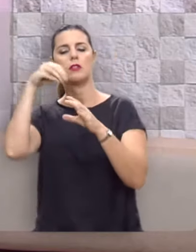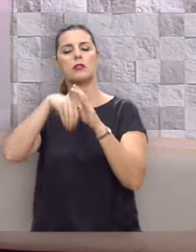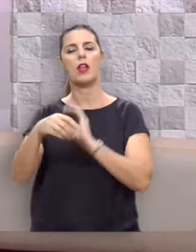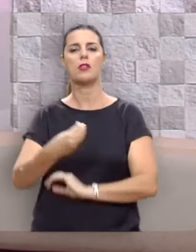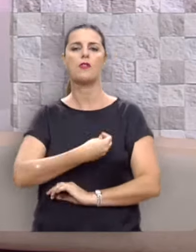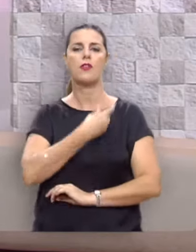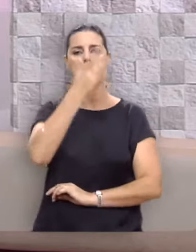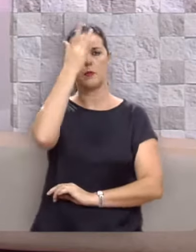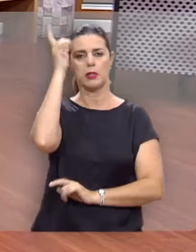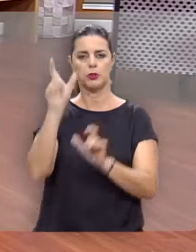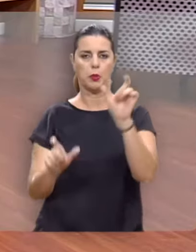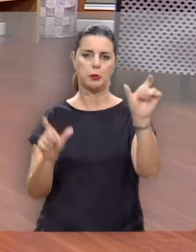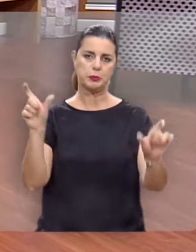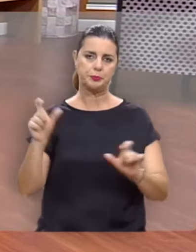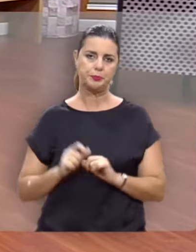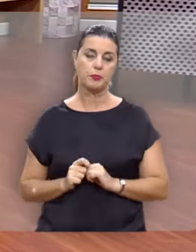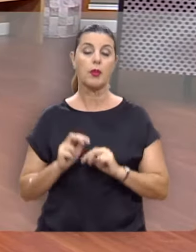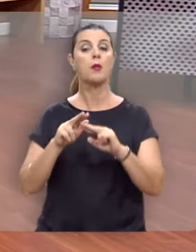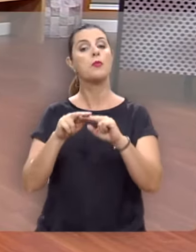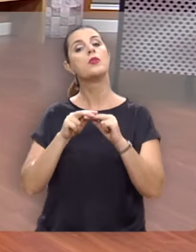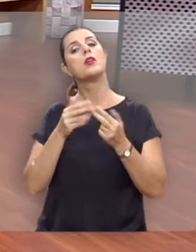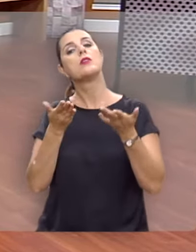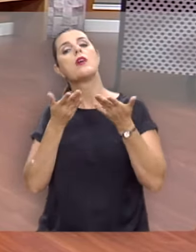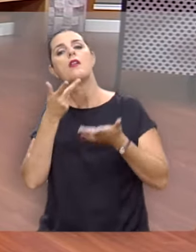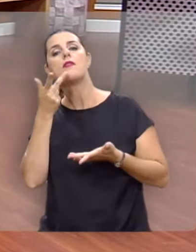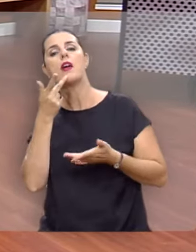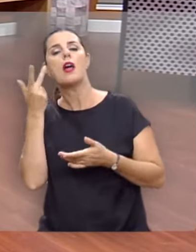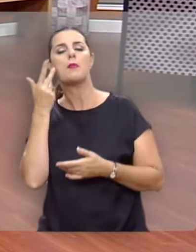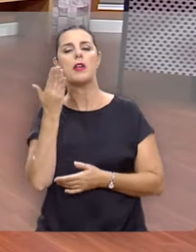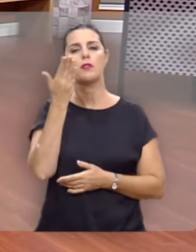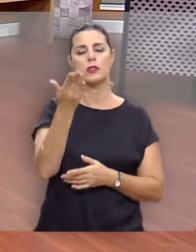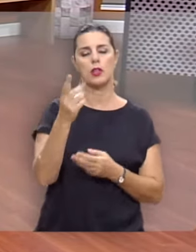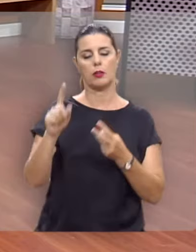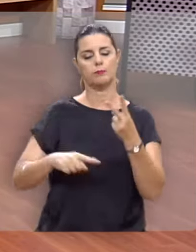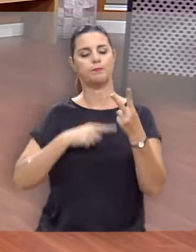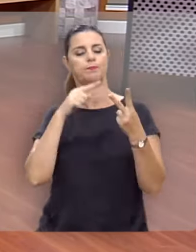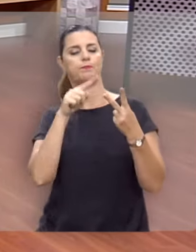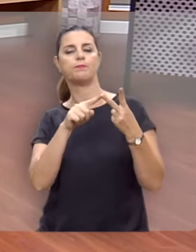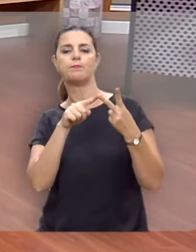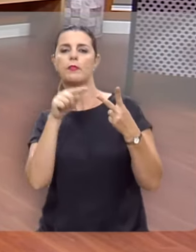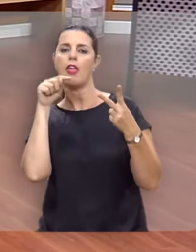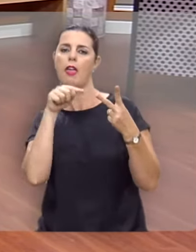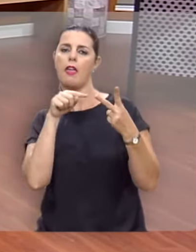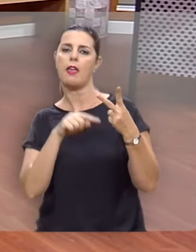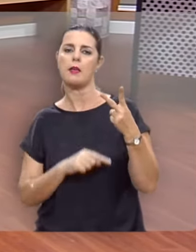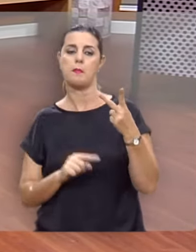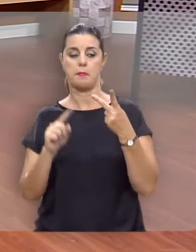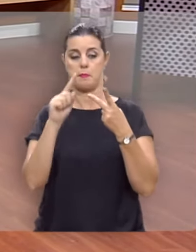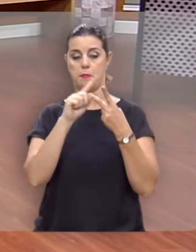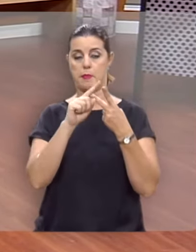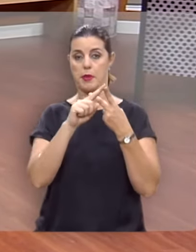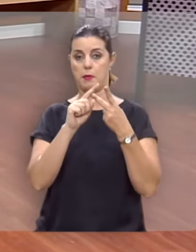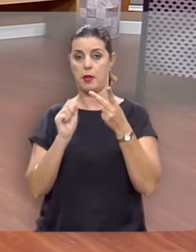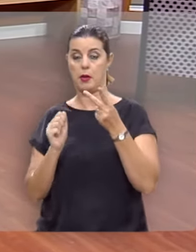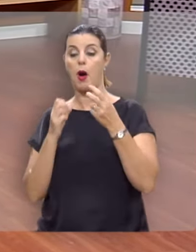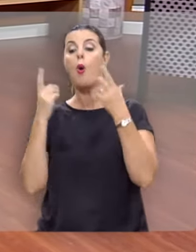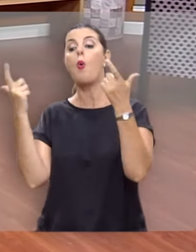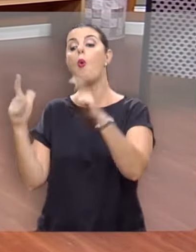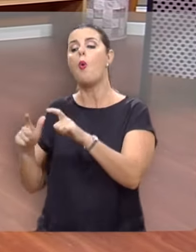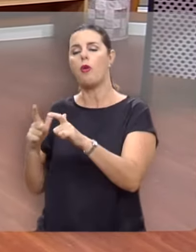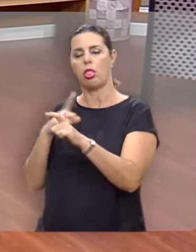vida das pessoas. É por isso que eu gostaria então de tratar com você do segundo ponto desta mensagem. Primeiro, a fonte desse